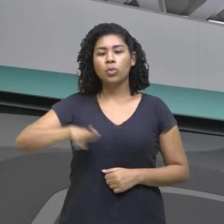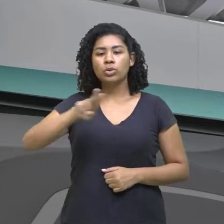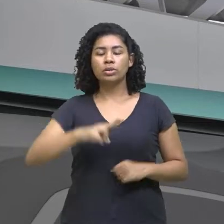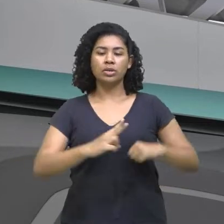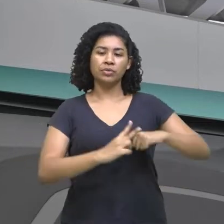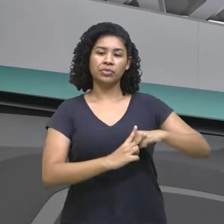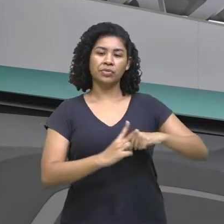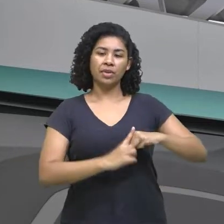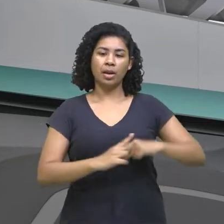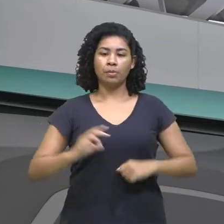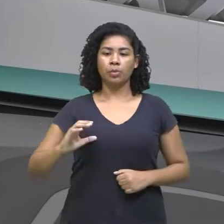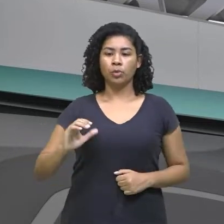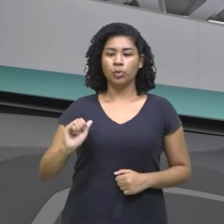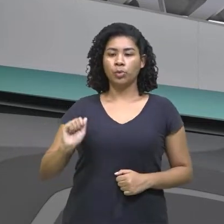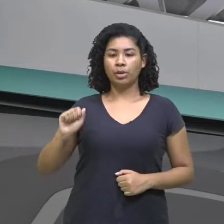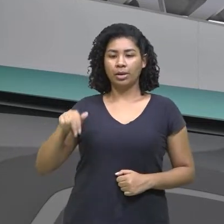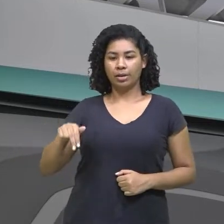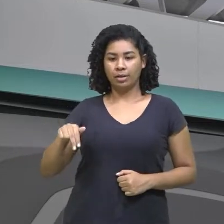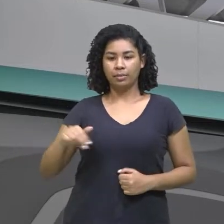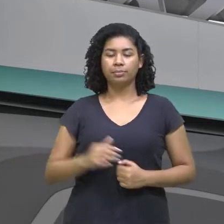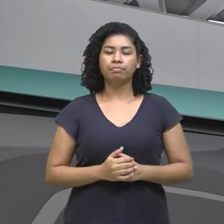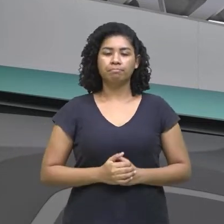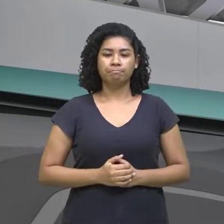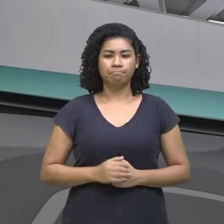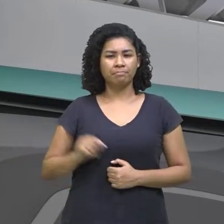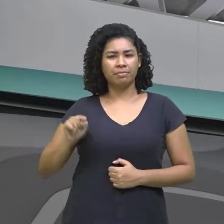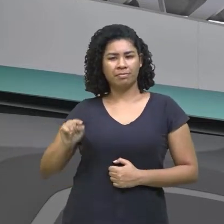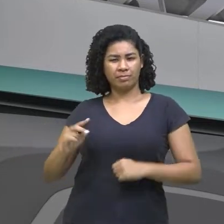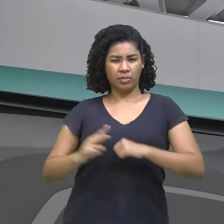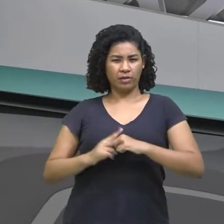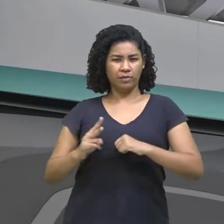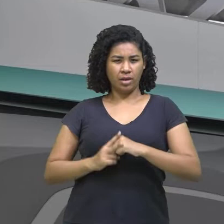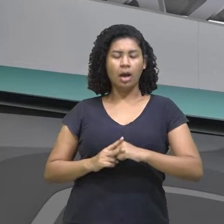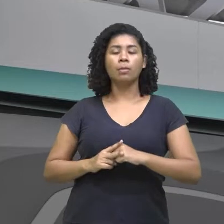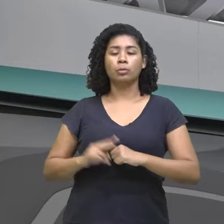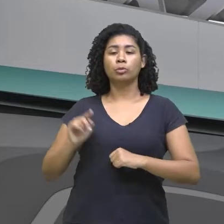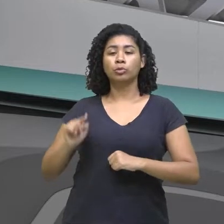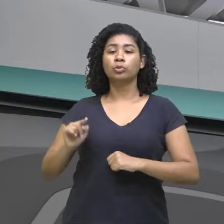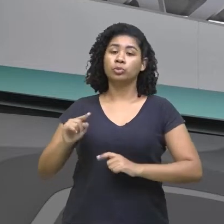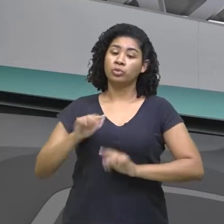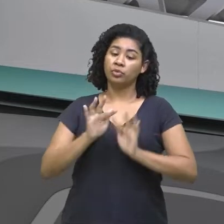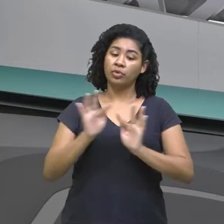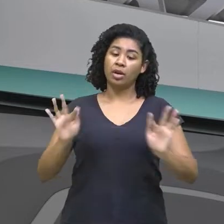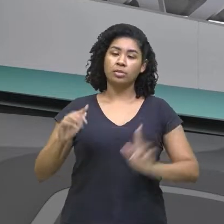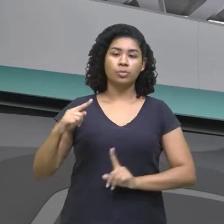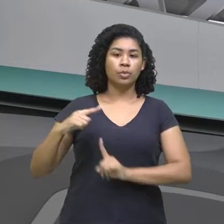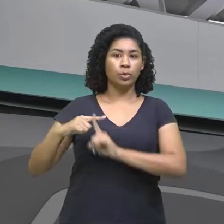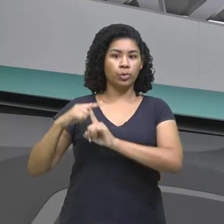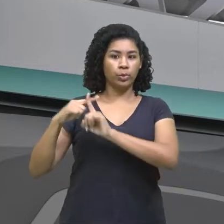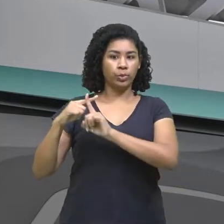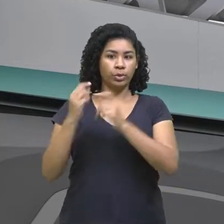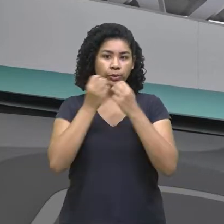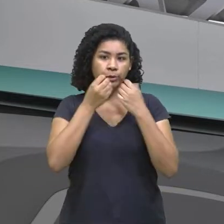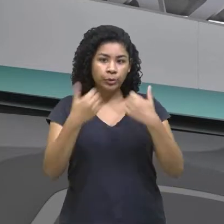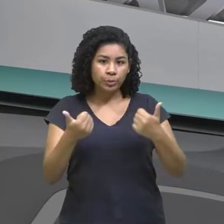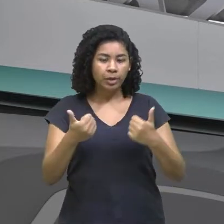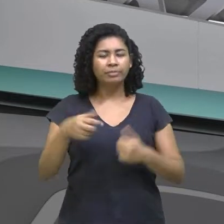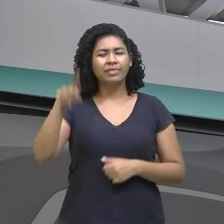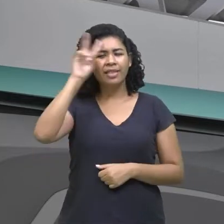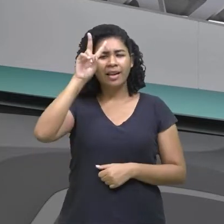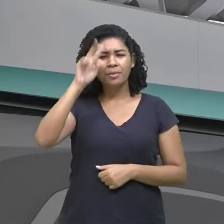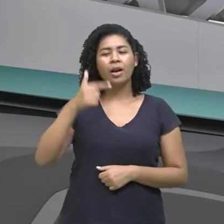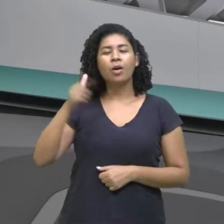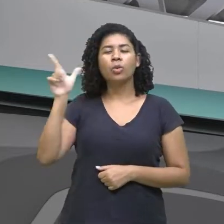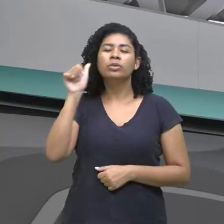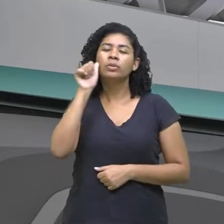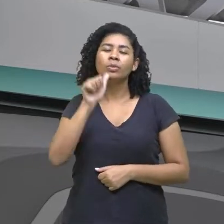can. Mas esse verbo can a gente vai ver na forma afirmativa. Vocês acompanharam com a teacher Fernanda